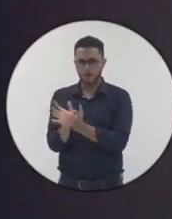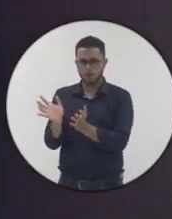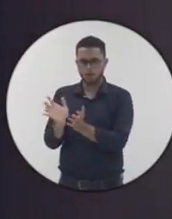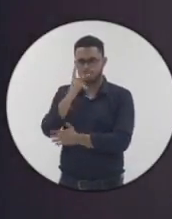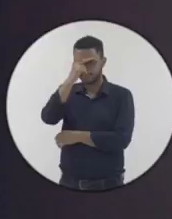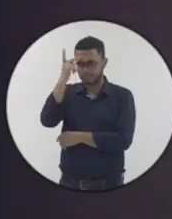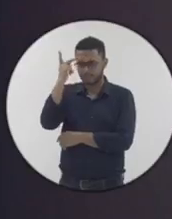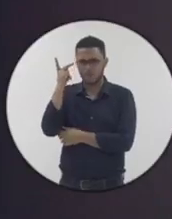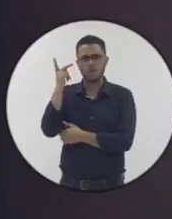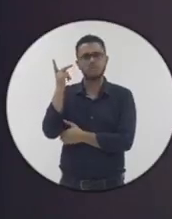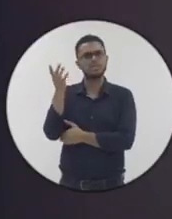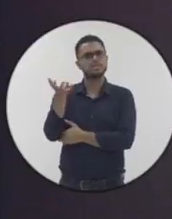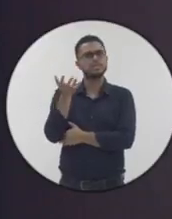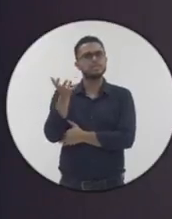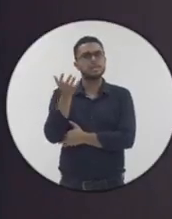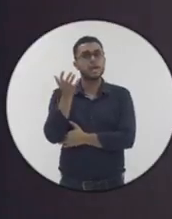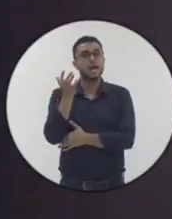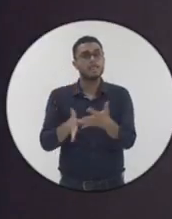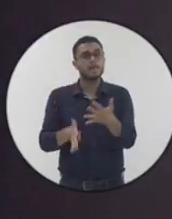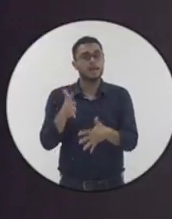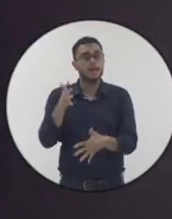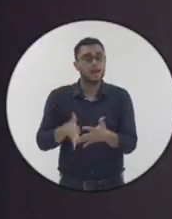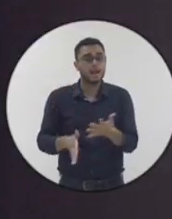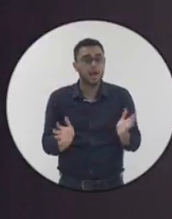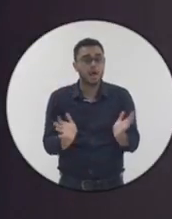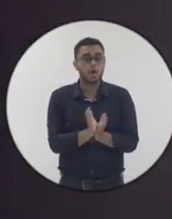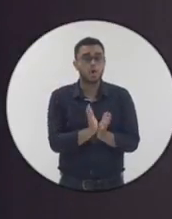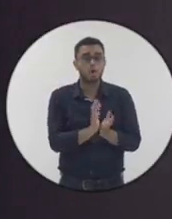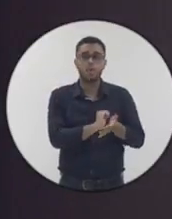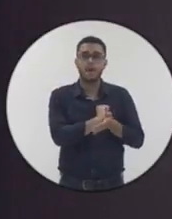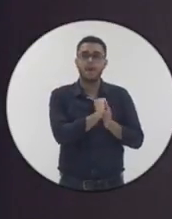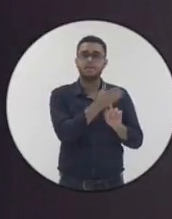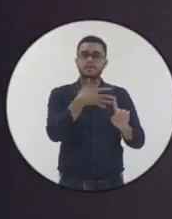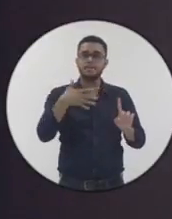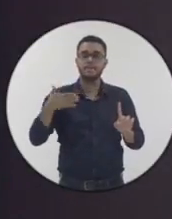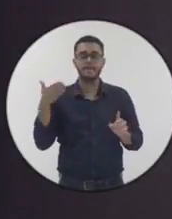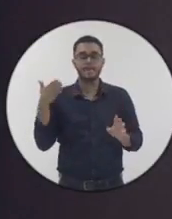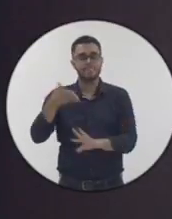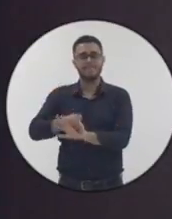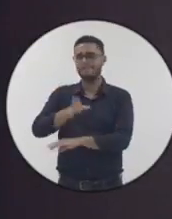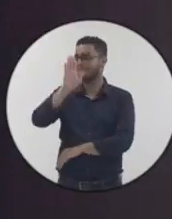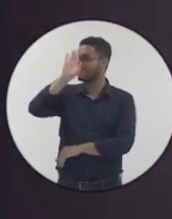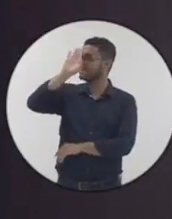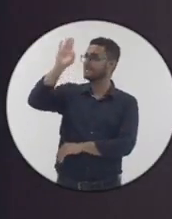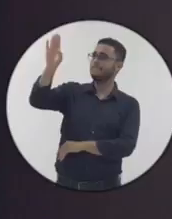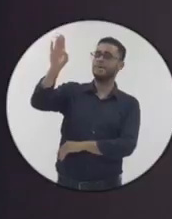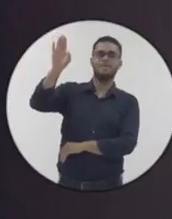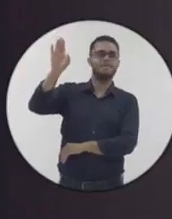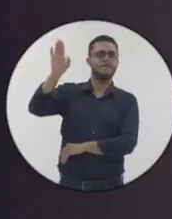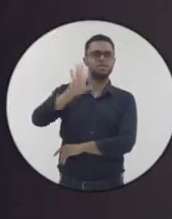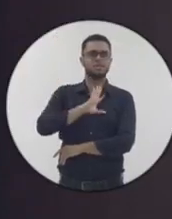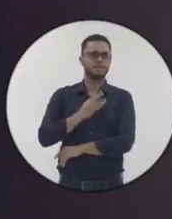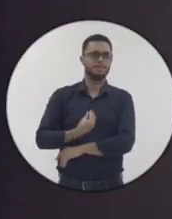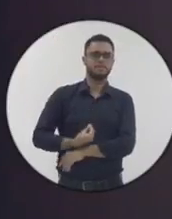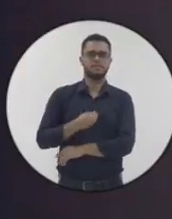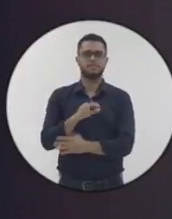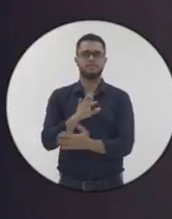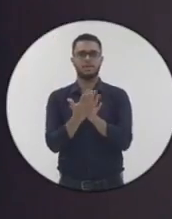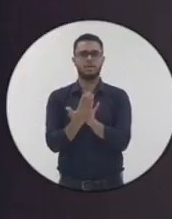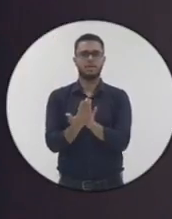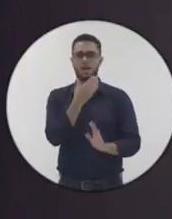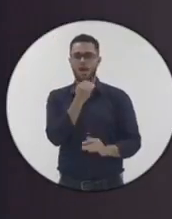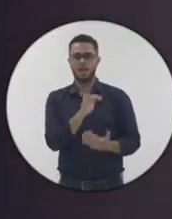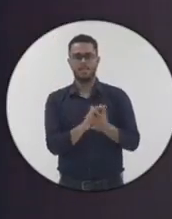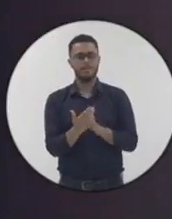quer inviabilizar a entrada de movimentos LGBTs, principalmente de travestis e transexuais e homens trans, porque é algo que você